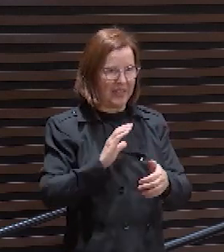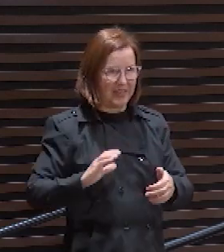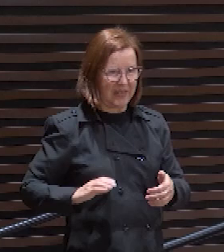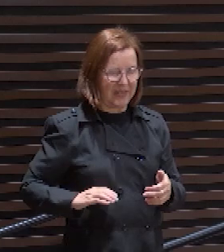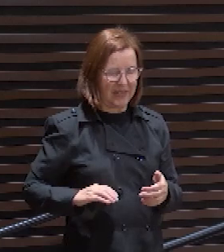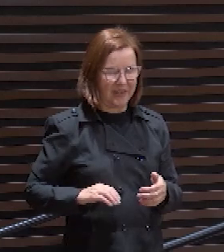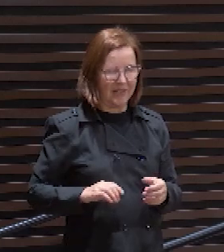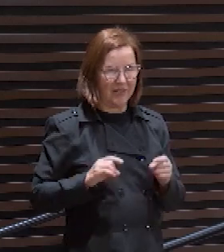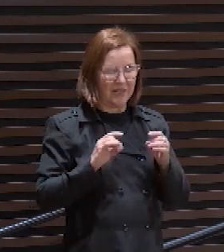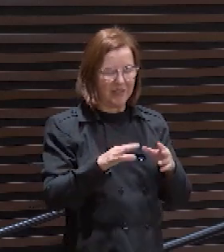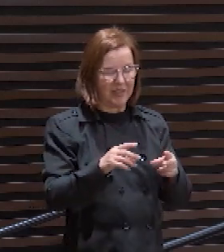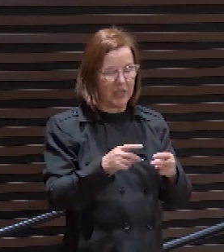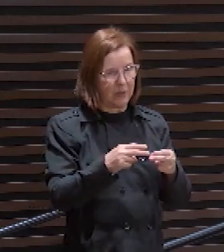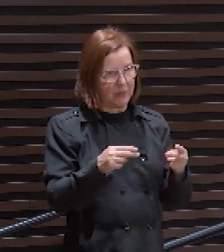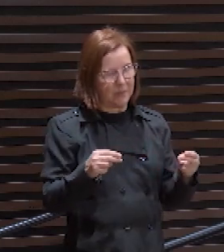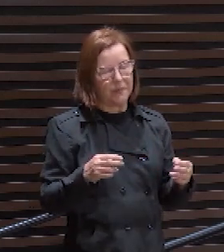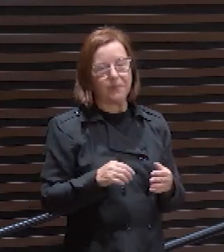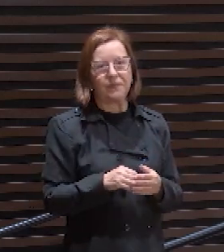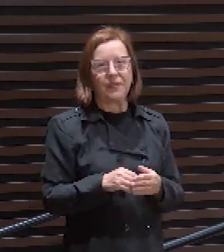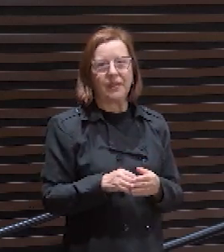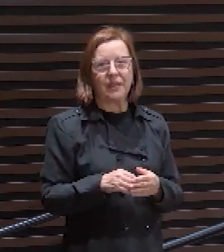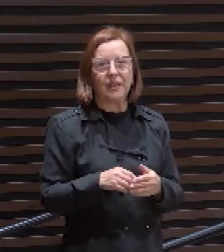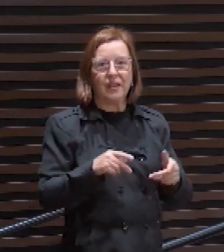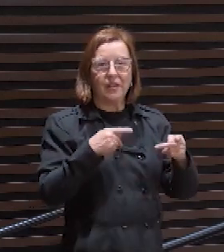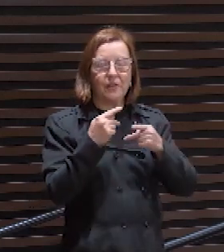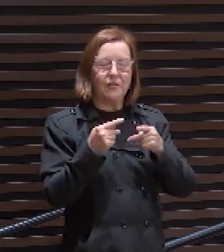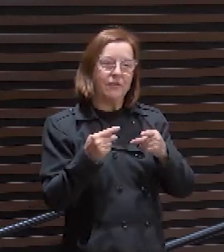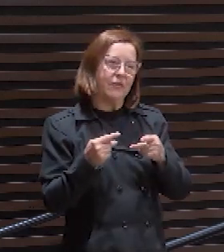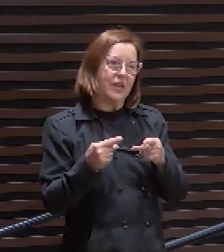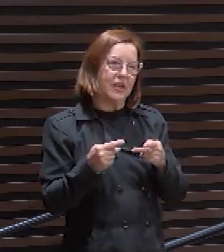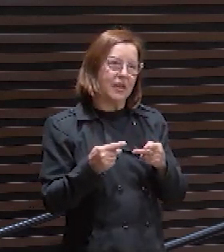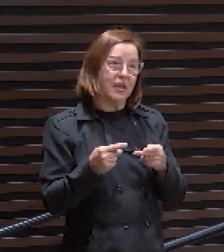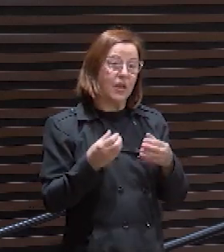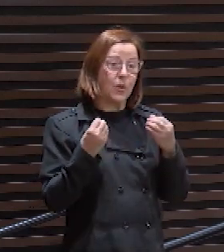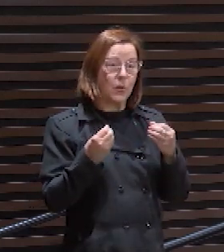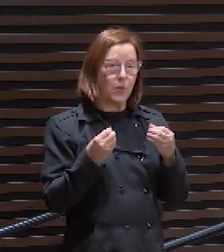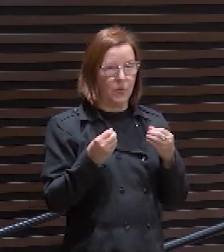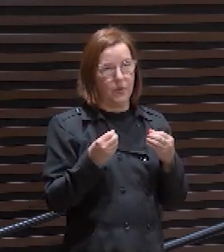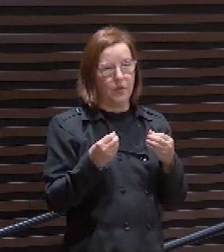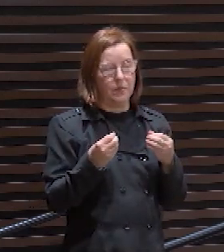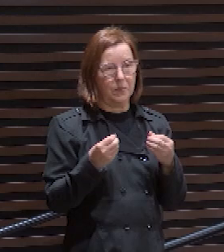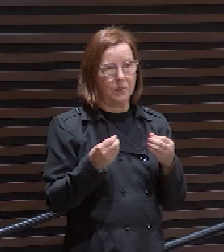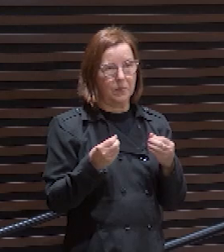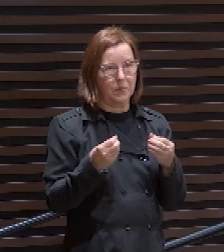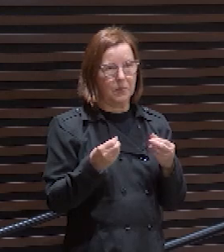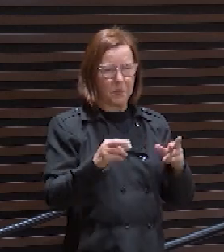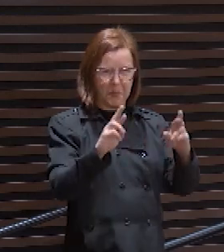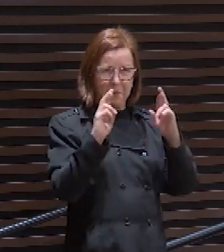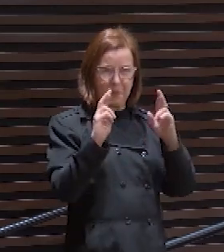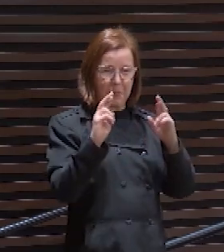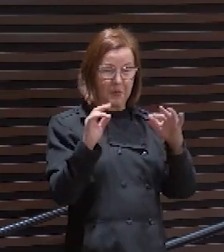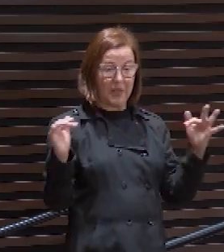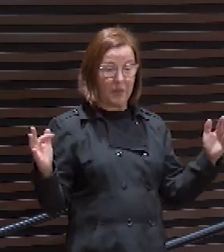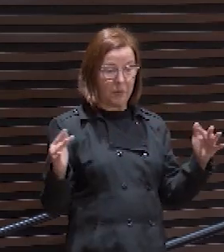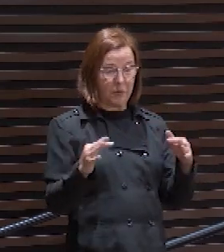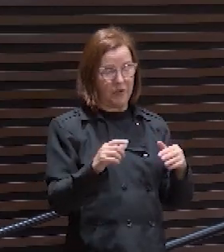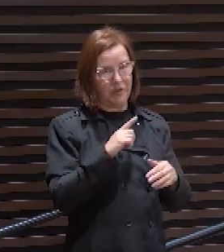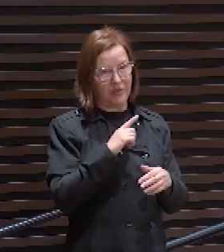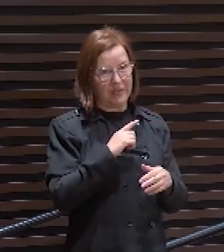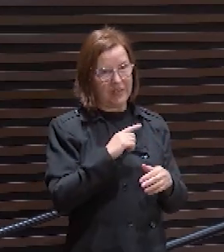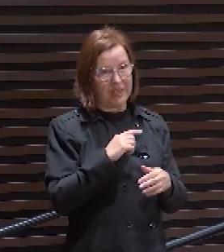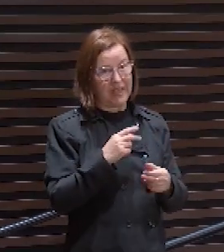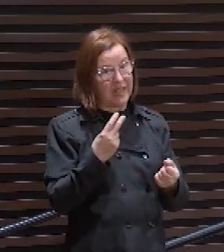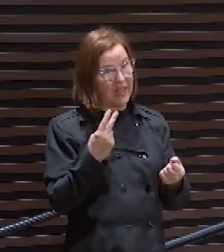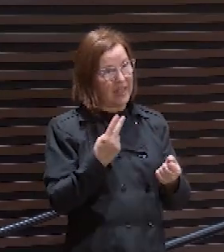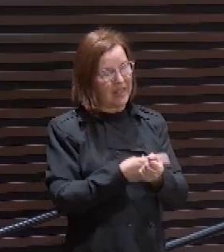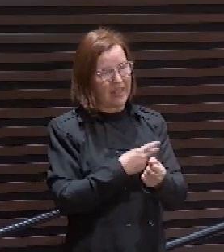utiliza-se de alguns termos para poder mostrar sobre como que a expectativa que aquela multidão tinha estava totalmente errada sobre quem